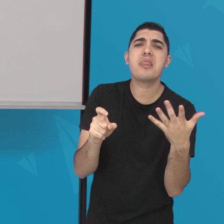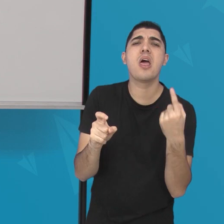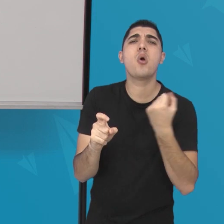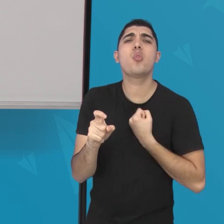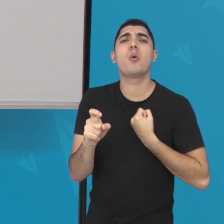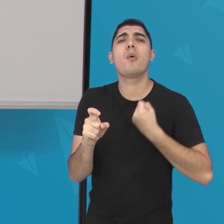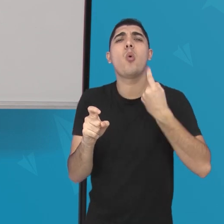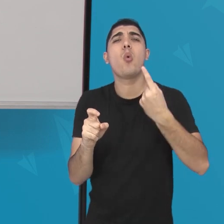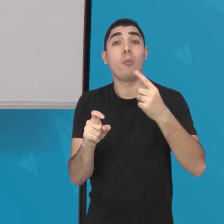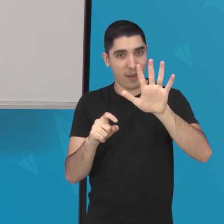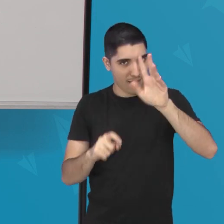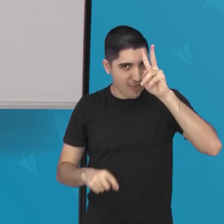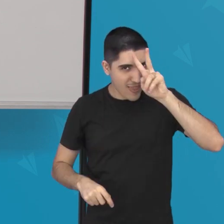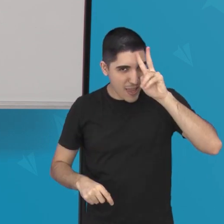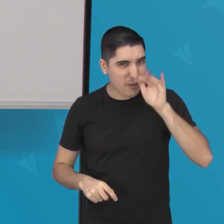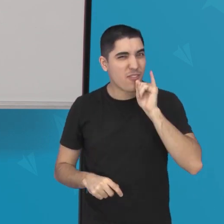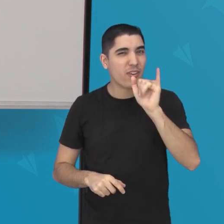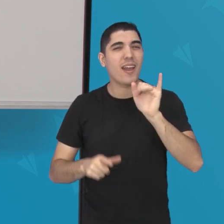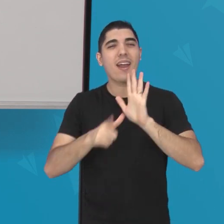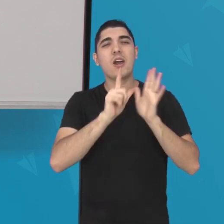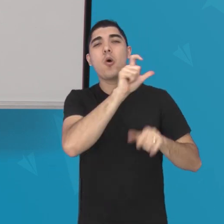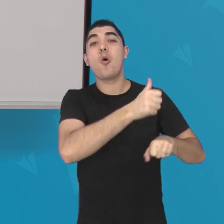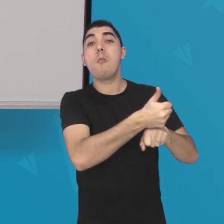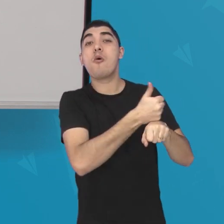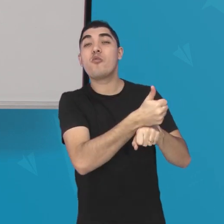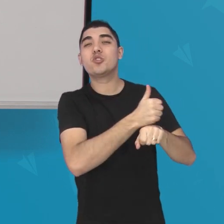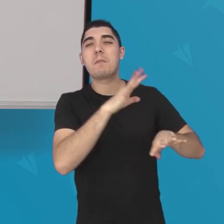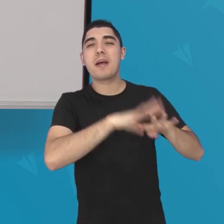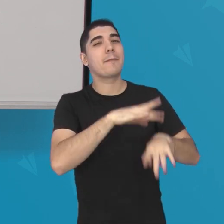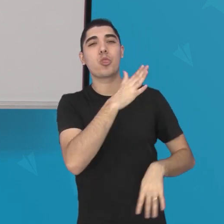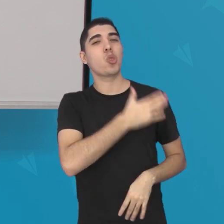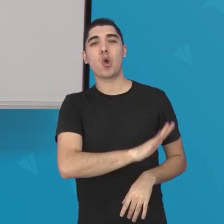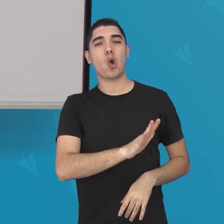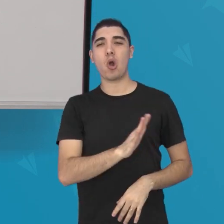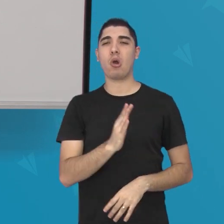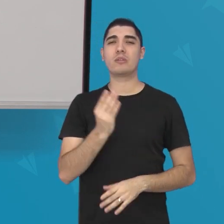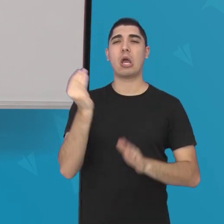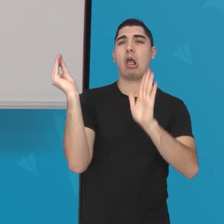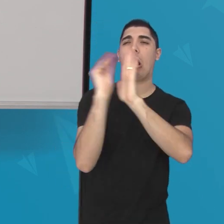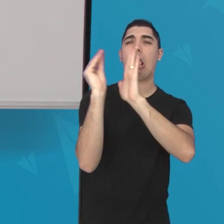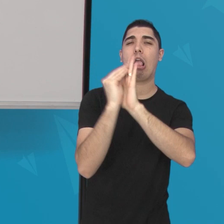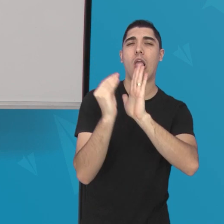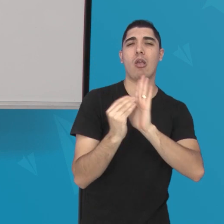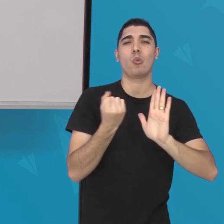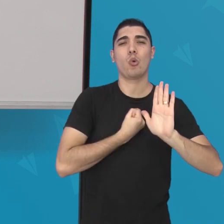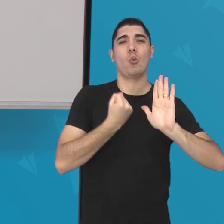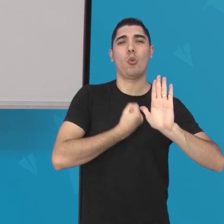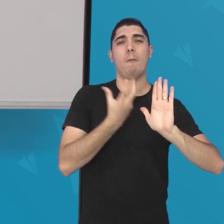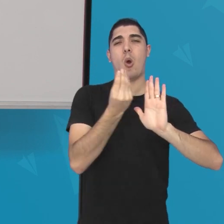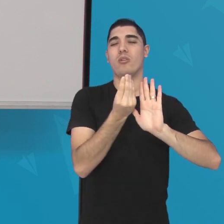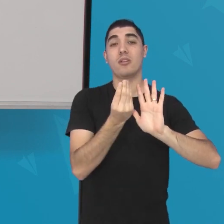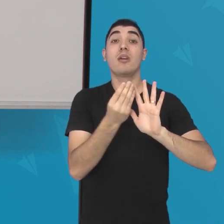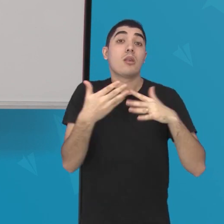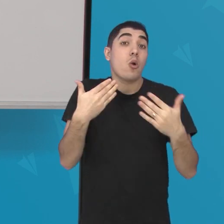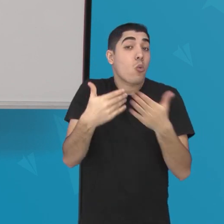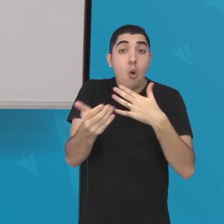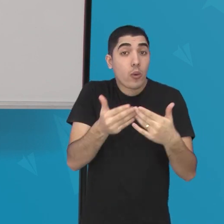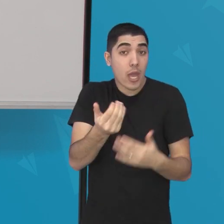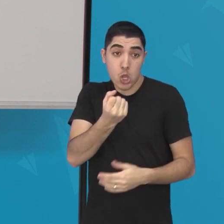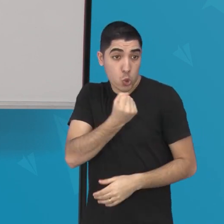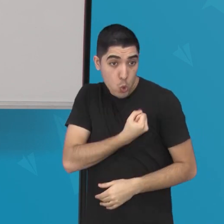aquele negócio que eu falei dos matemáticos que economizam na notação. Porque qualquer número multiplicado por 1 é ele